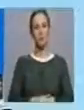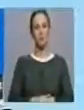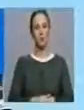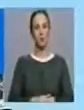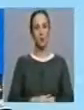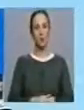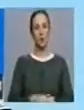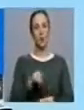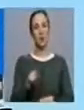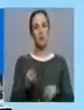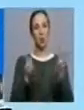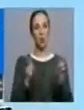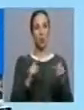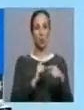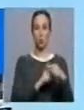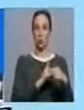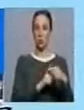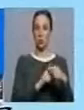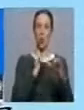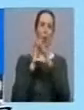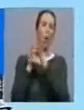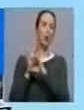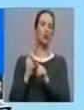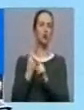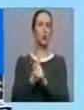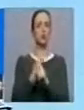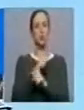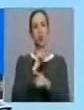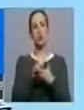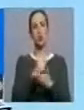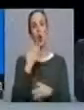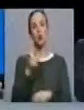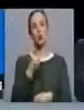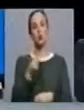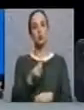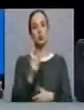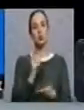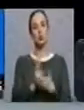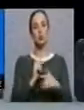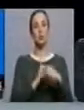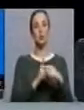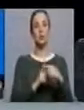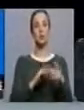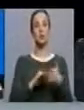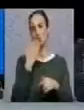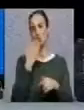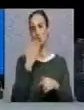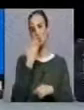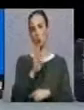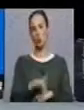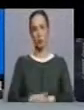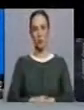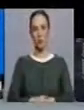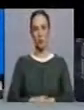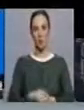um ponto positivo é que outros pontos podem ajudar os alunos a ter bons resultados nos exames do